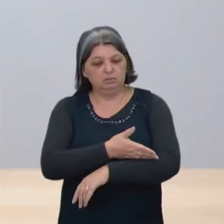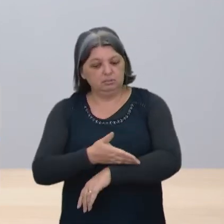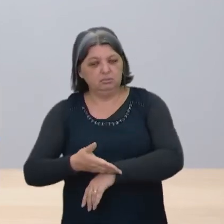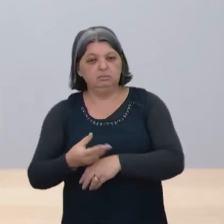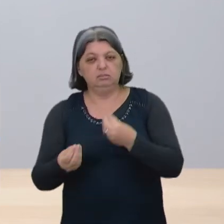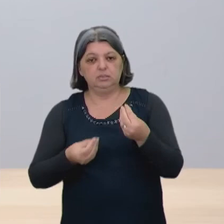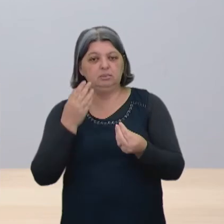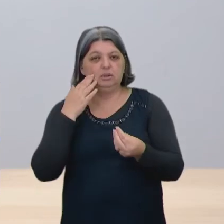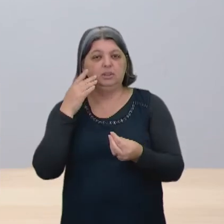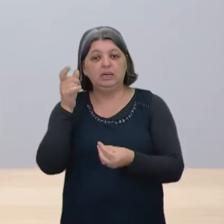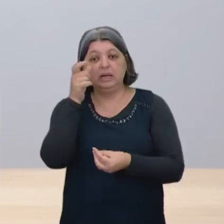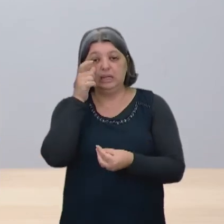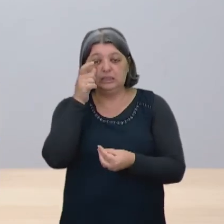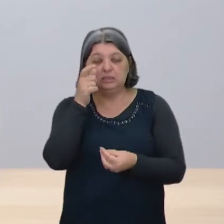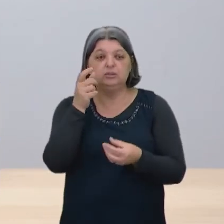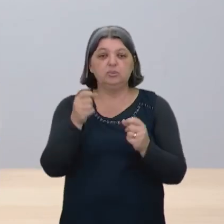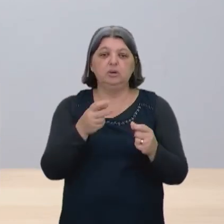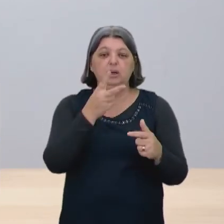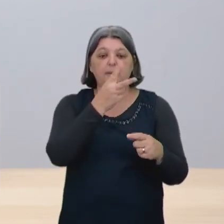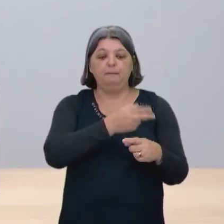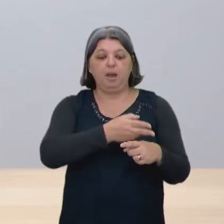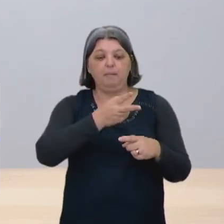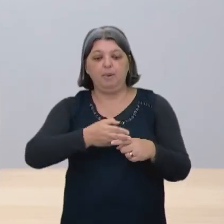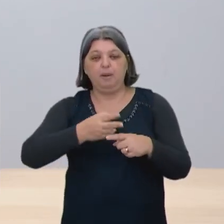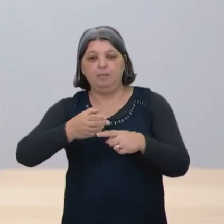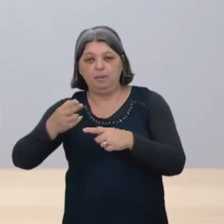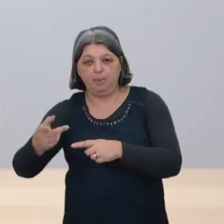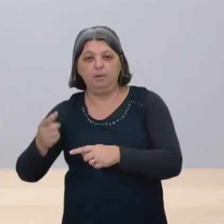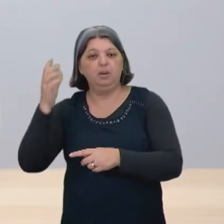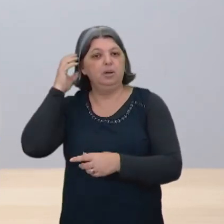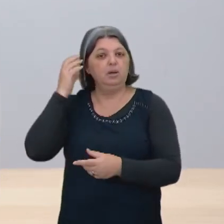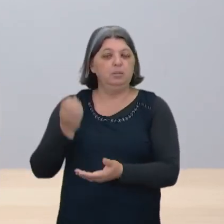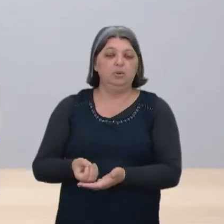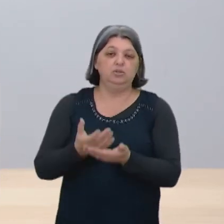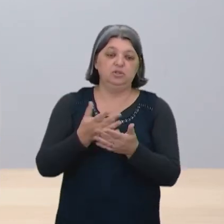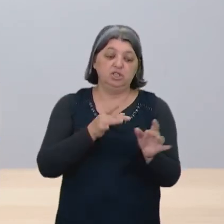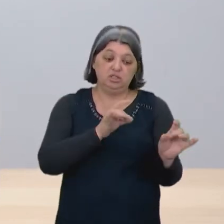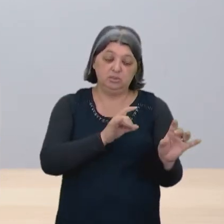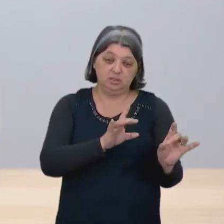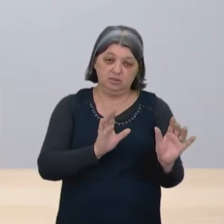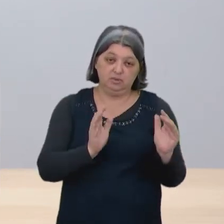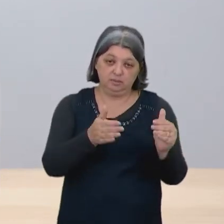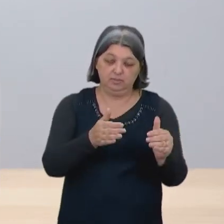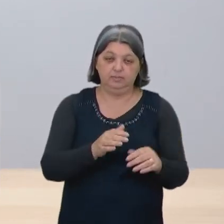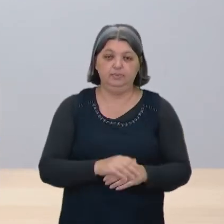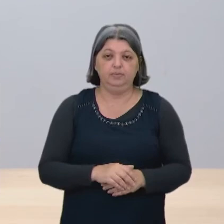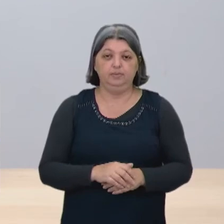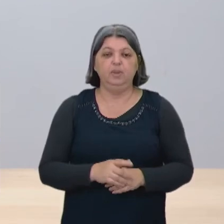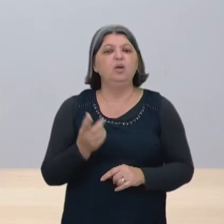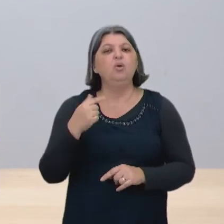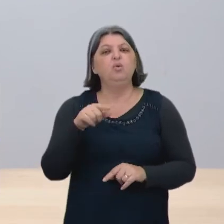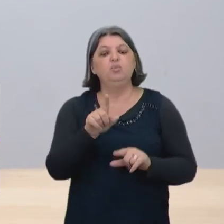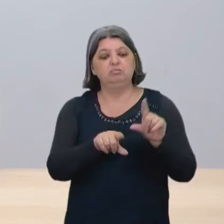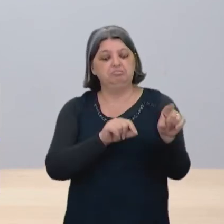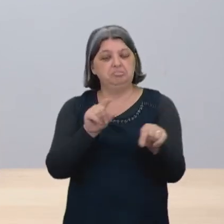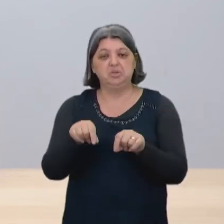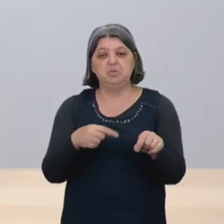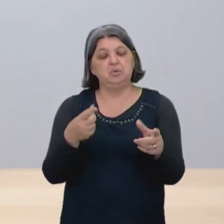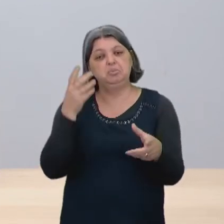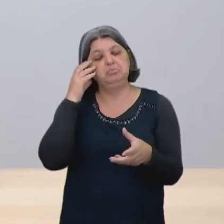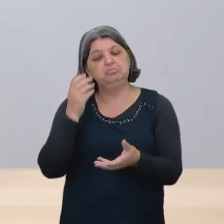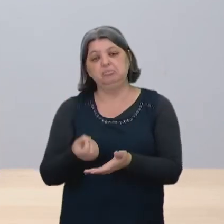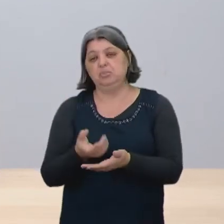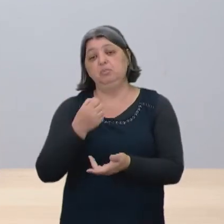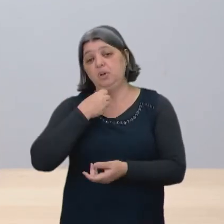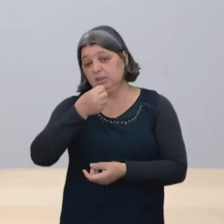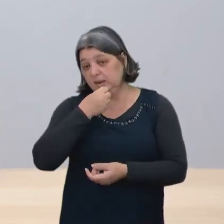você está assistindo uma série de episódios ali que faz parte de um podcast específico. E aí você escolhe a forma como vai fazer o podcast. Pode ser uma